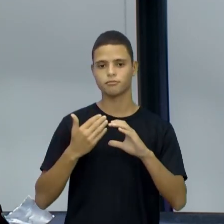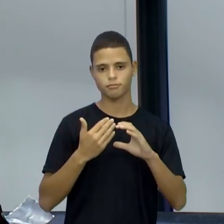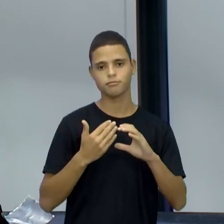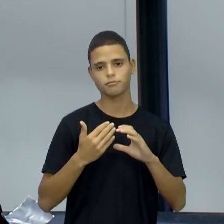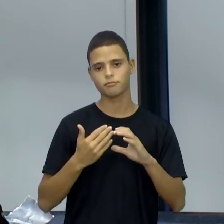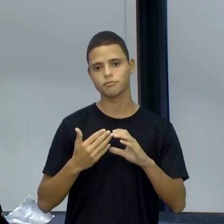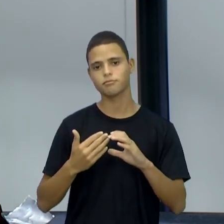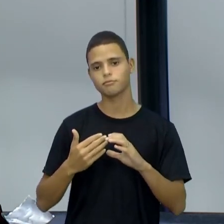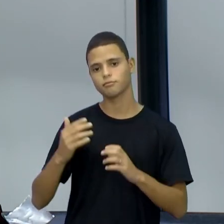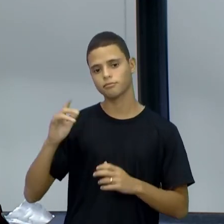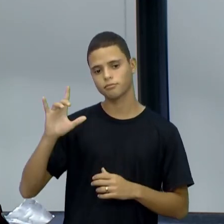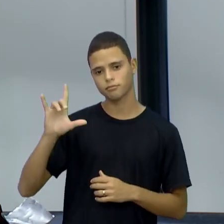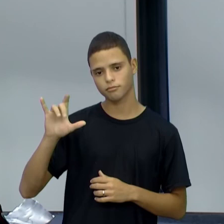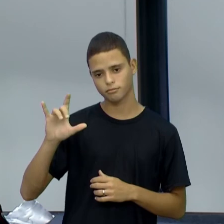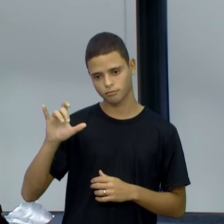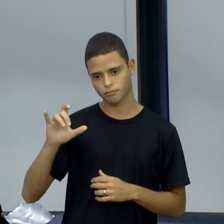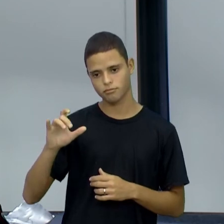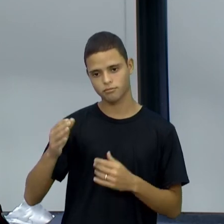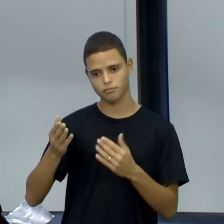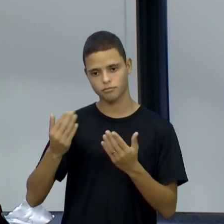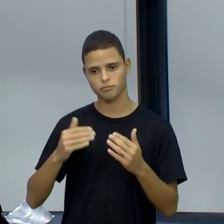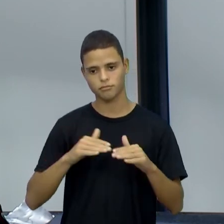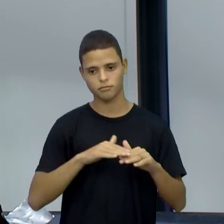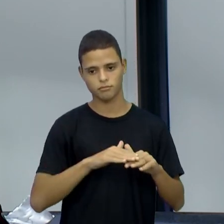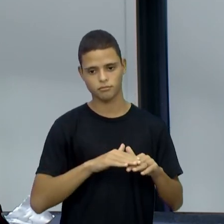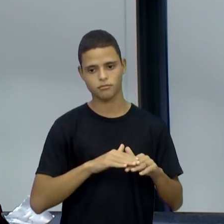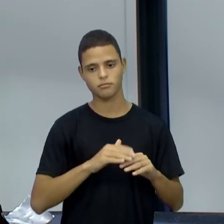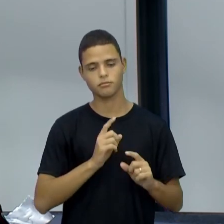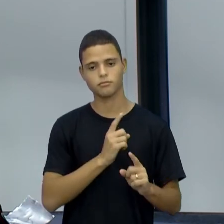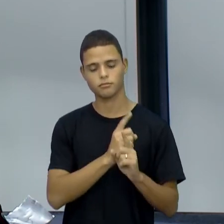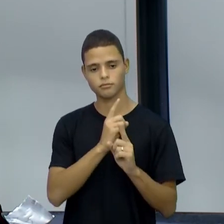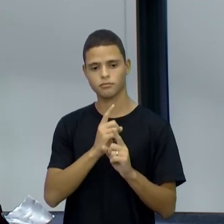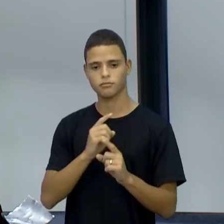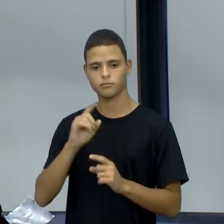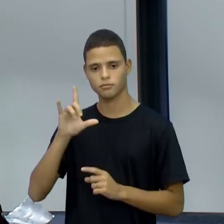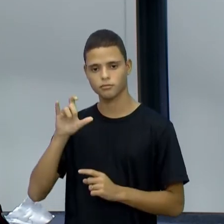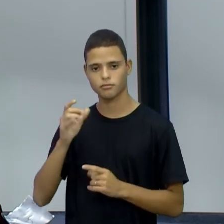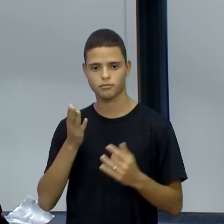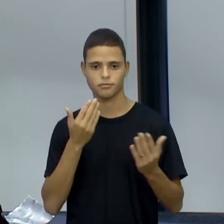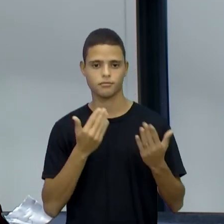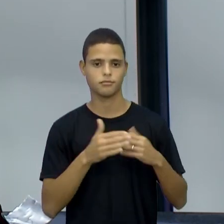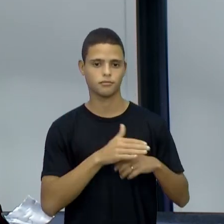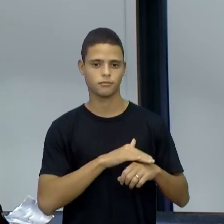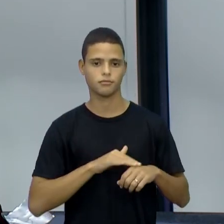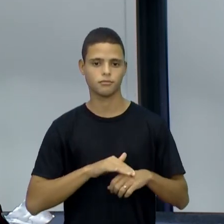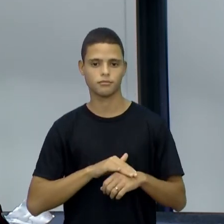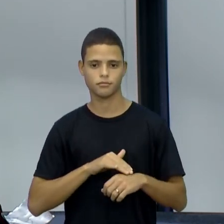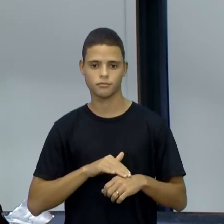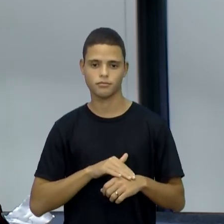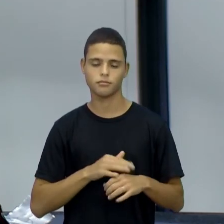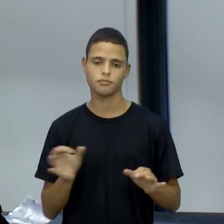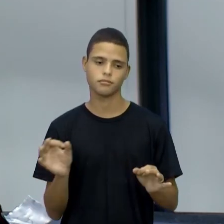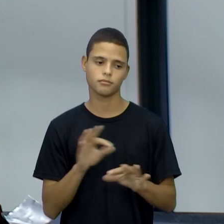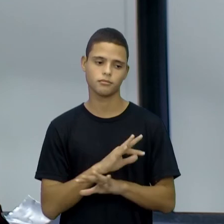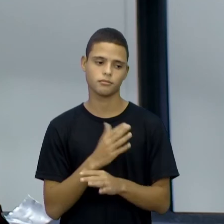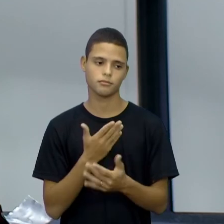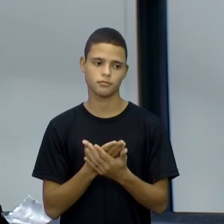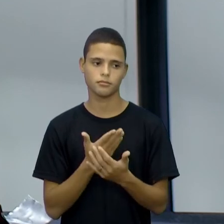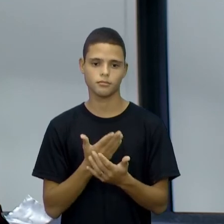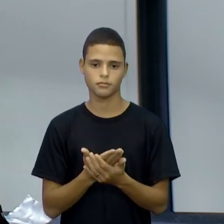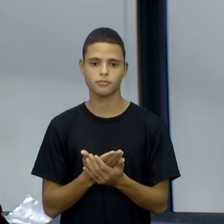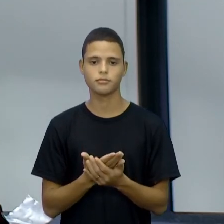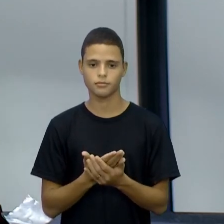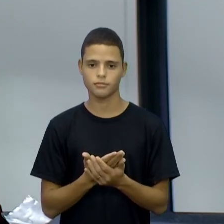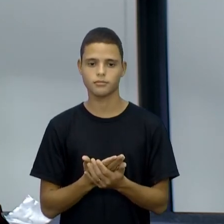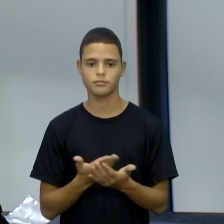lá no @vempramate, que vocês vão me encontrar no Instagram, fala comigo, tá bom? E acabou a nossa aula, tá aí, o nosso